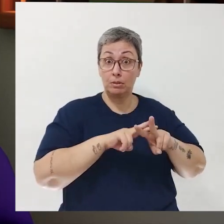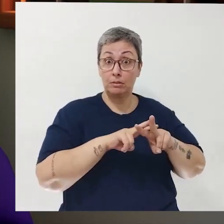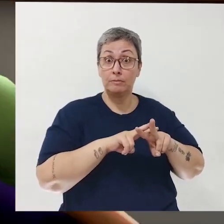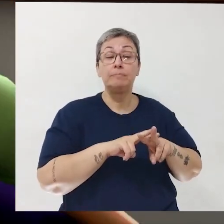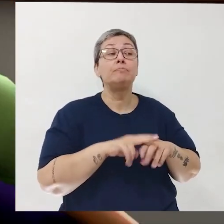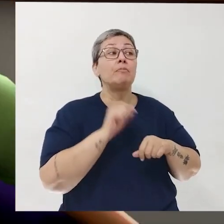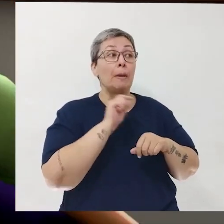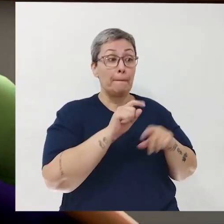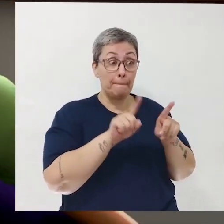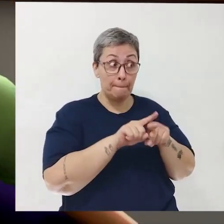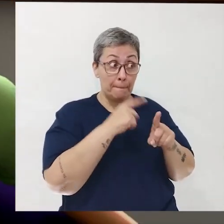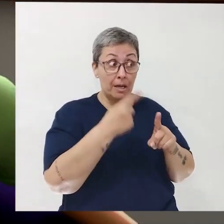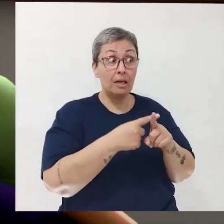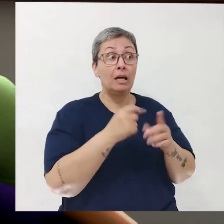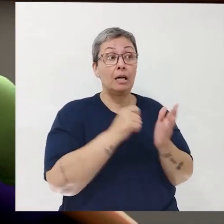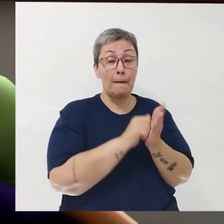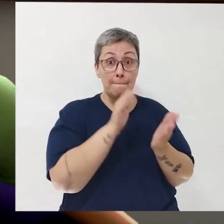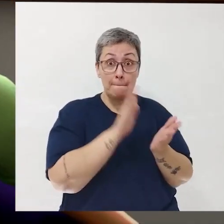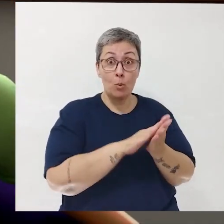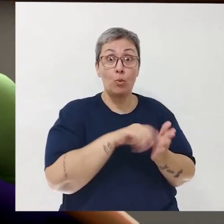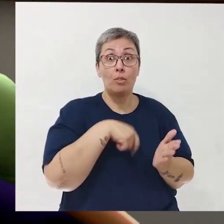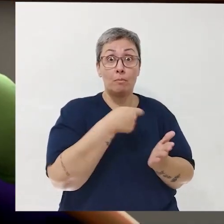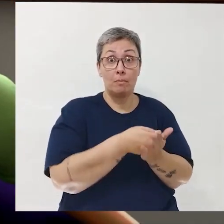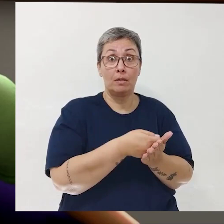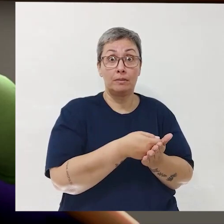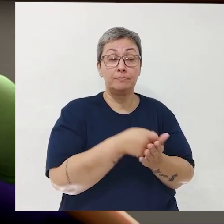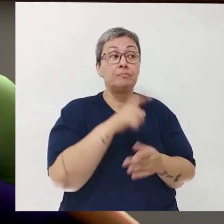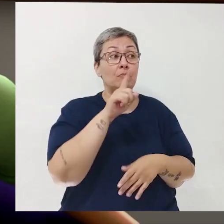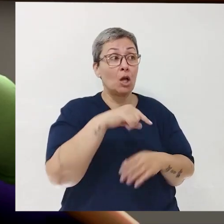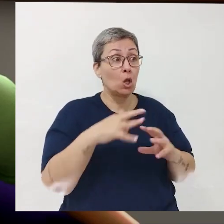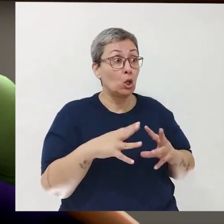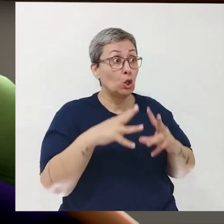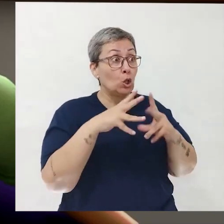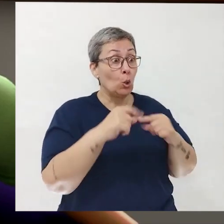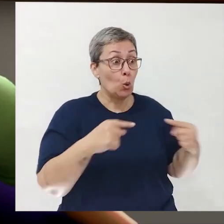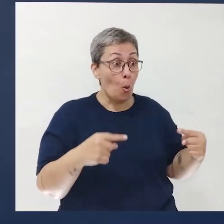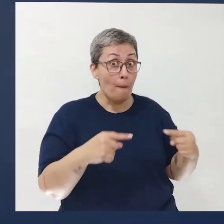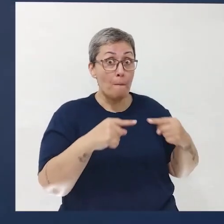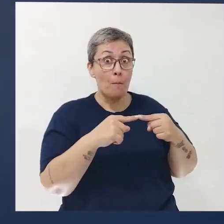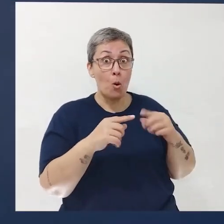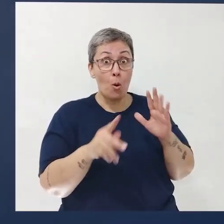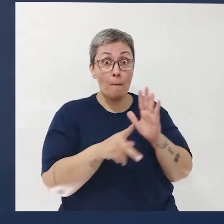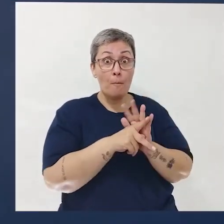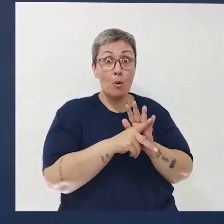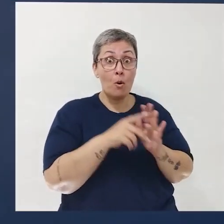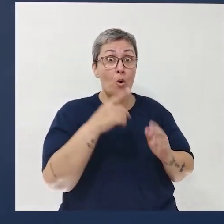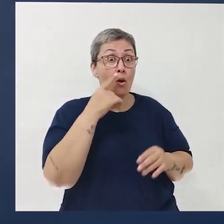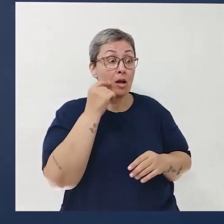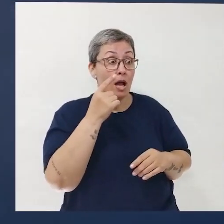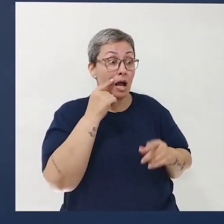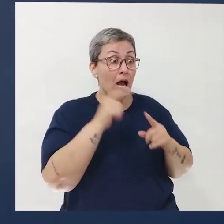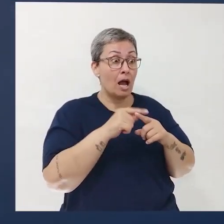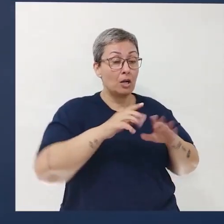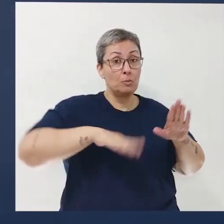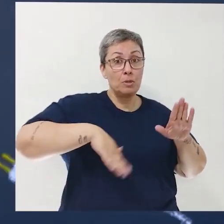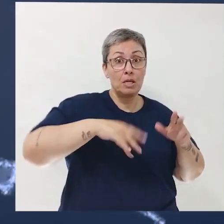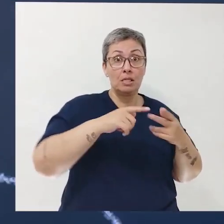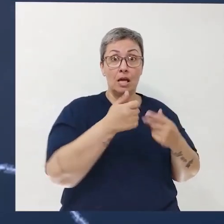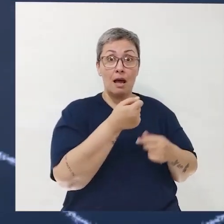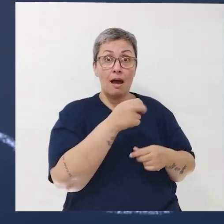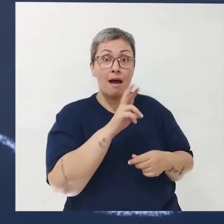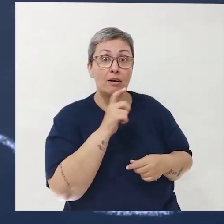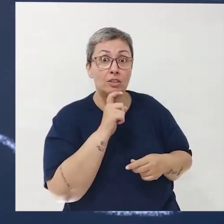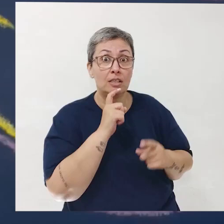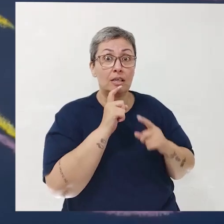prisão, fora a multa que vai ter que pagar disso. Era tudo ligado no gato. Piscina,